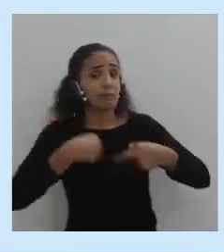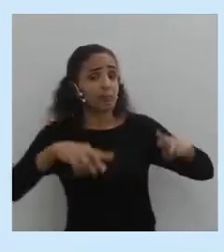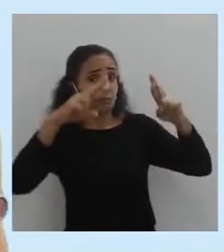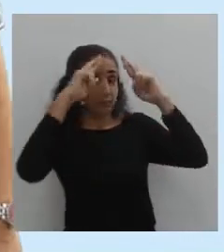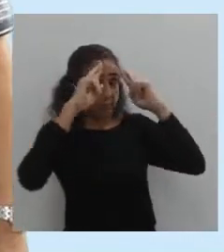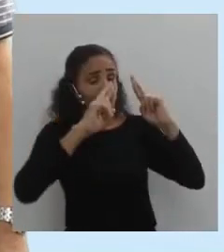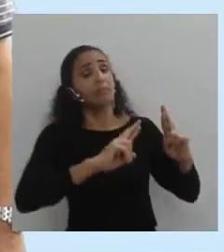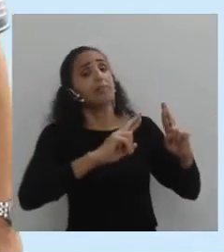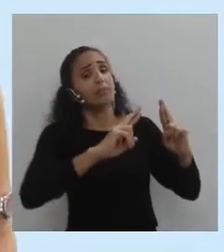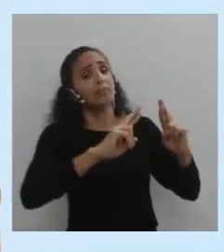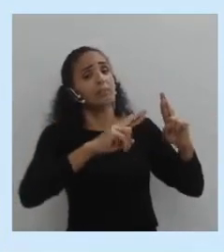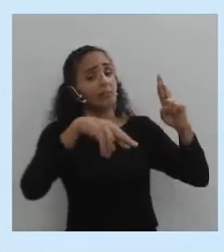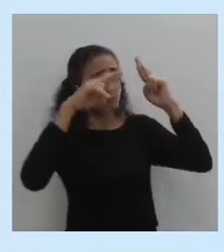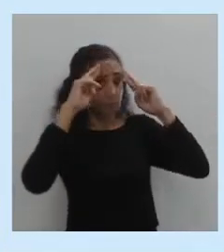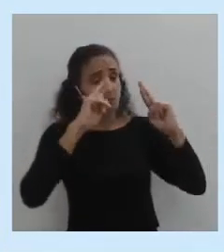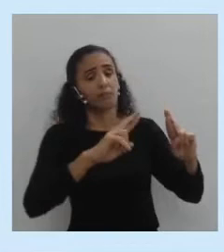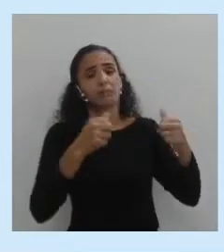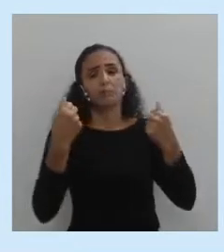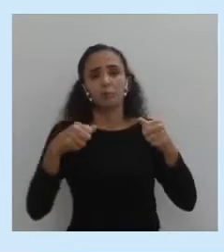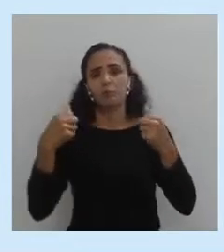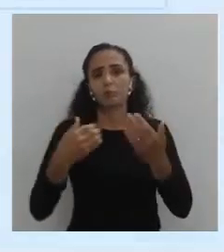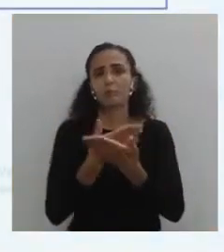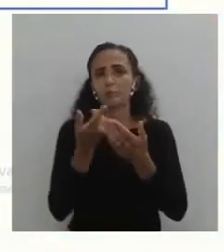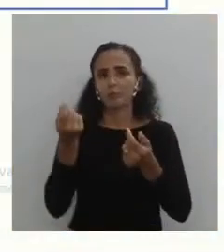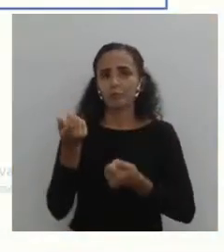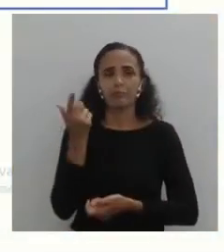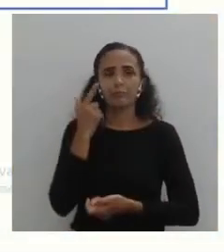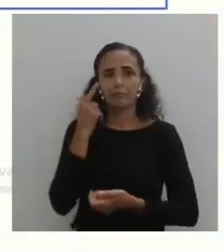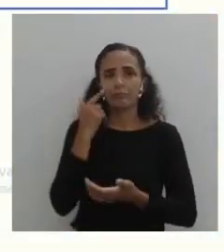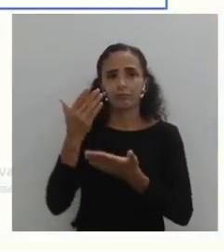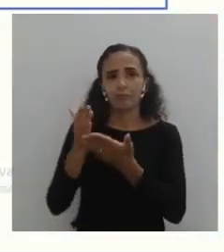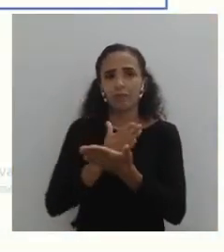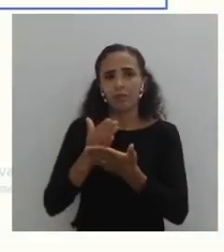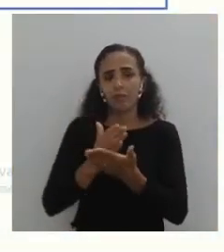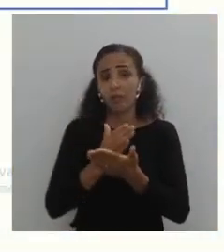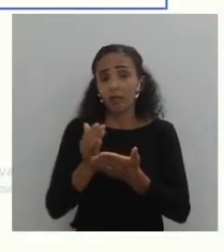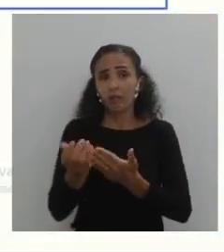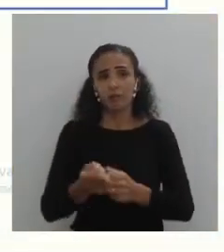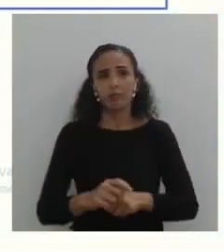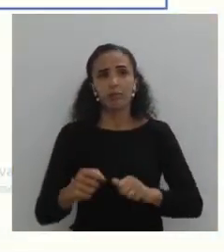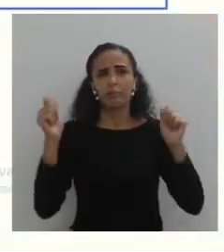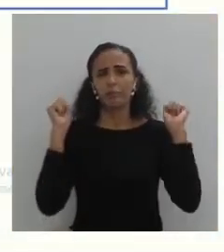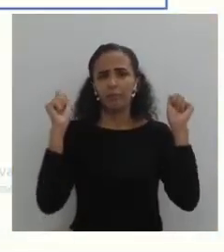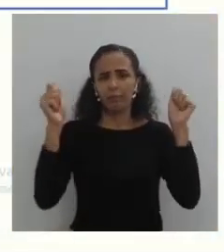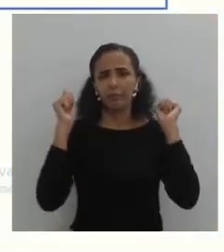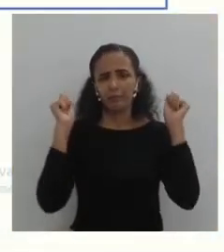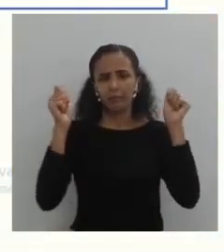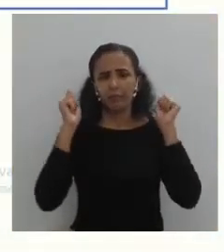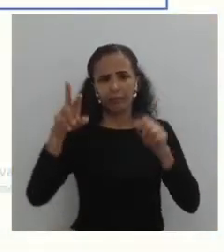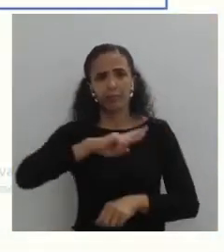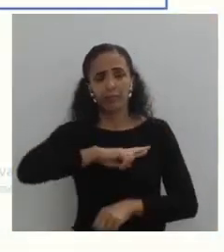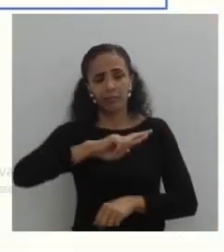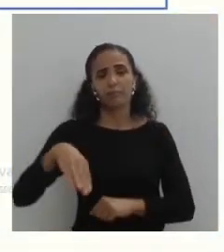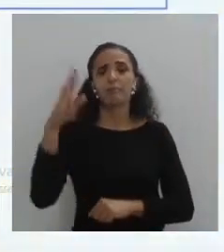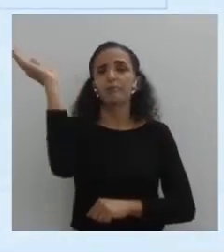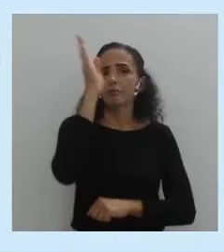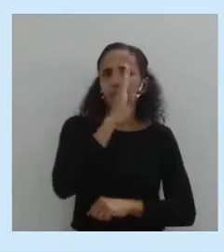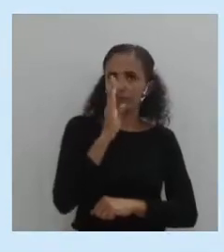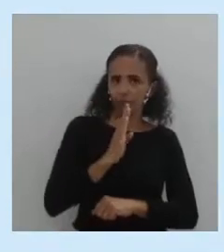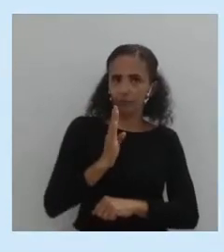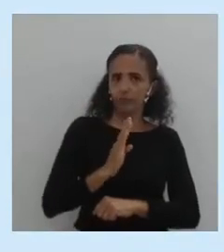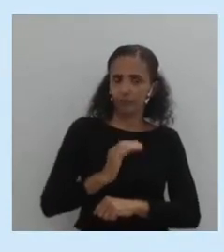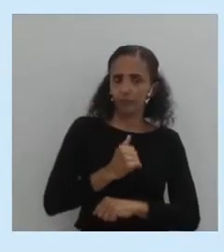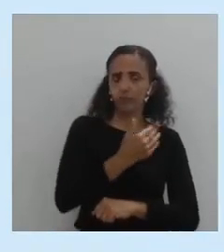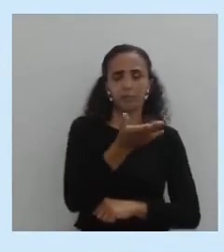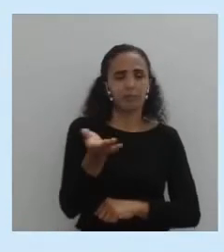crime. Vejam só. E agora eu trago, olhem para a tela, algumas manifestações religiosas no Brasil. Trouxe algumas para